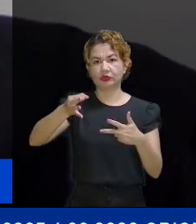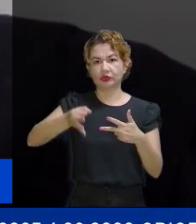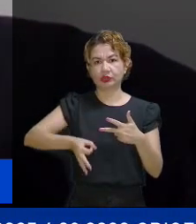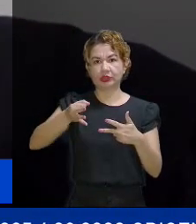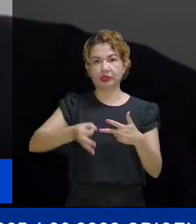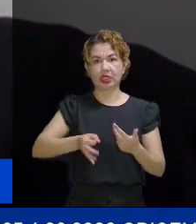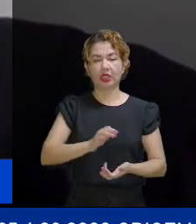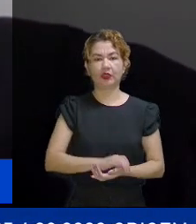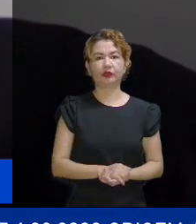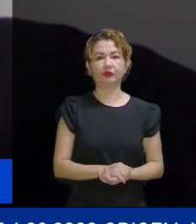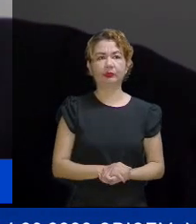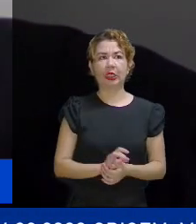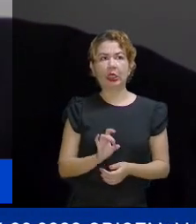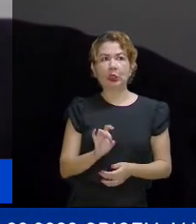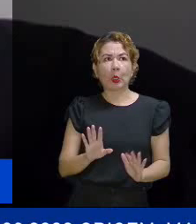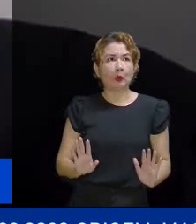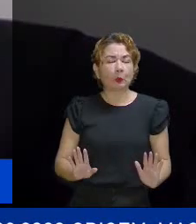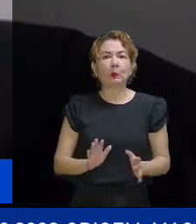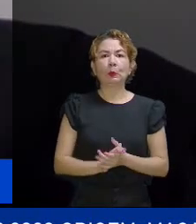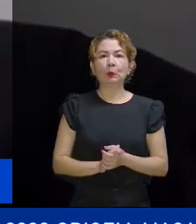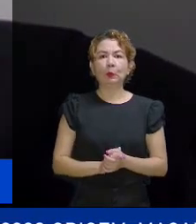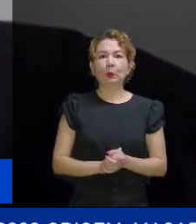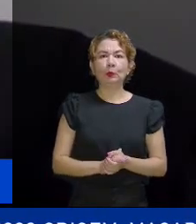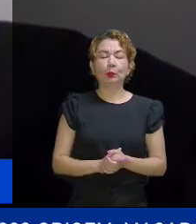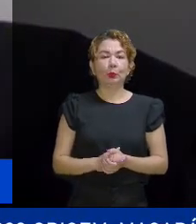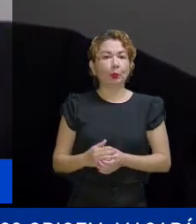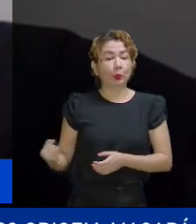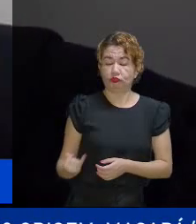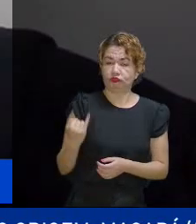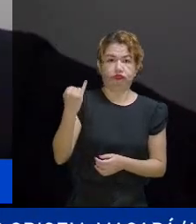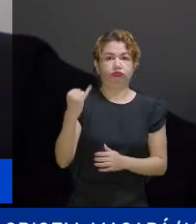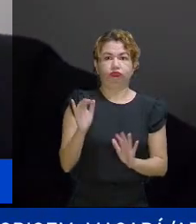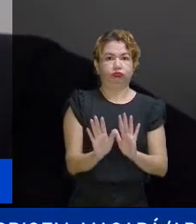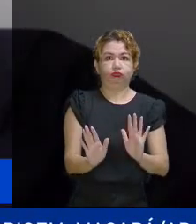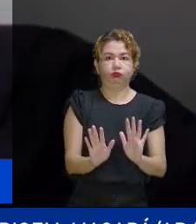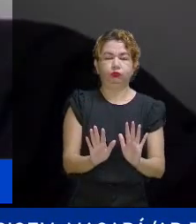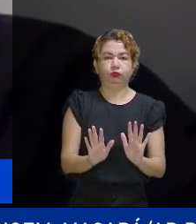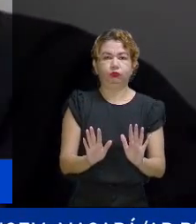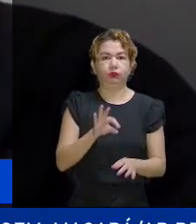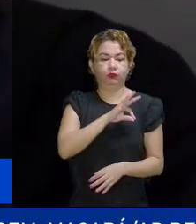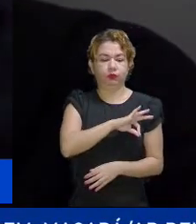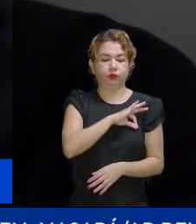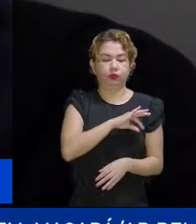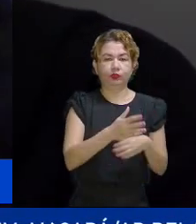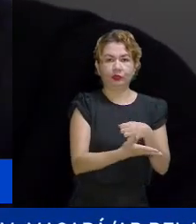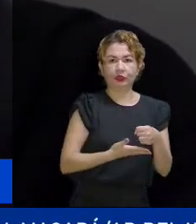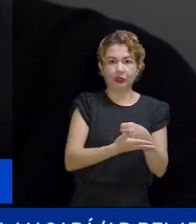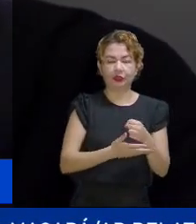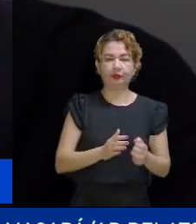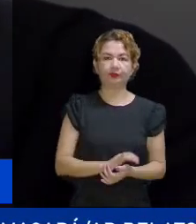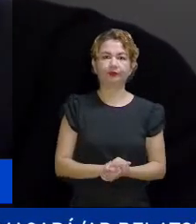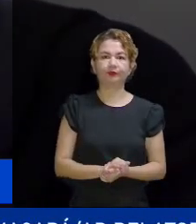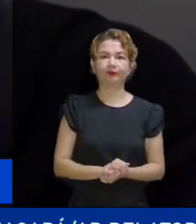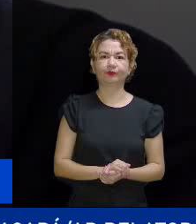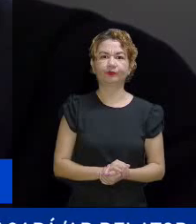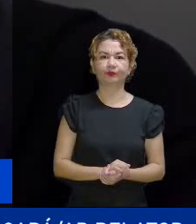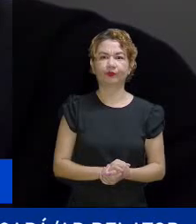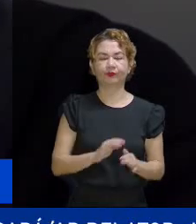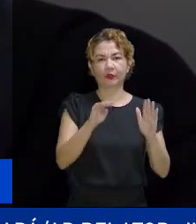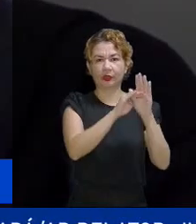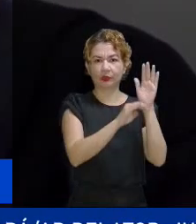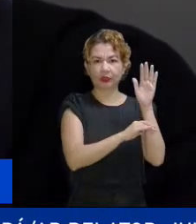não de componente essencial do vencimento básico. O princípio da legalidade, esculpido no